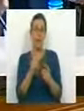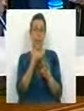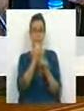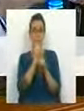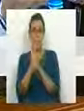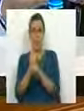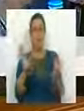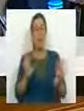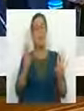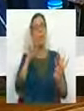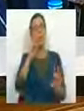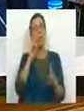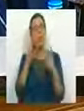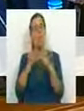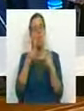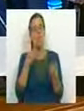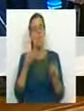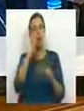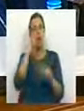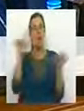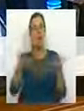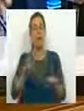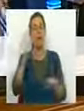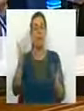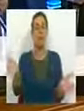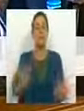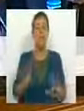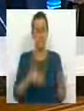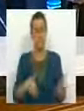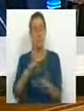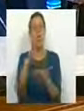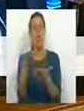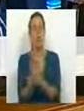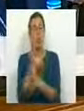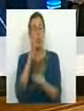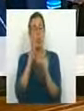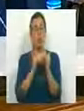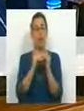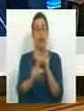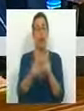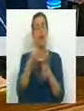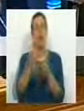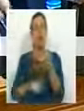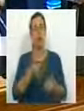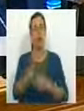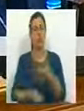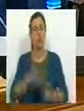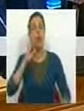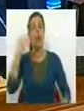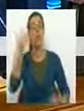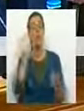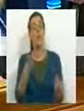mas importa garantir que o problema não se vai agravar no futuro e que o percurso de recuperação seja estável e gradual, e que no